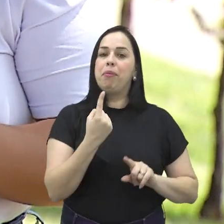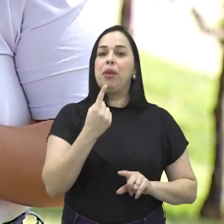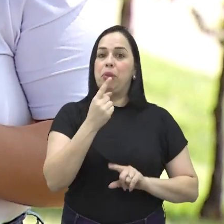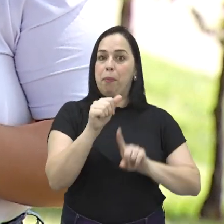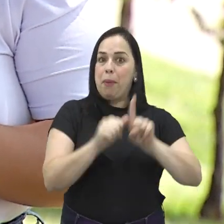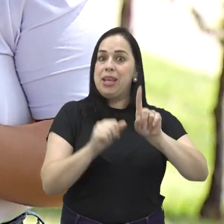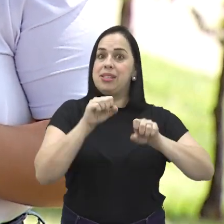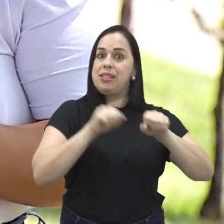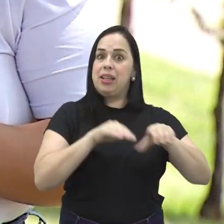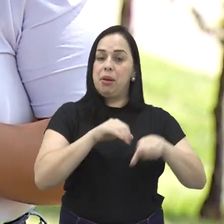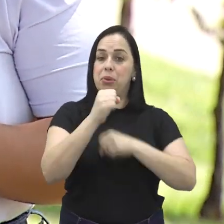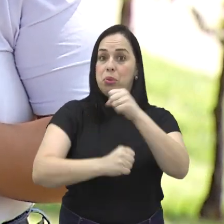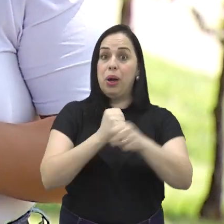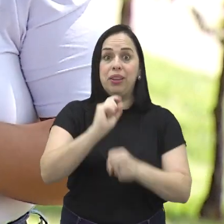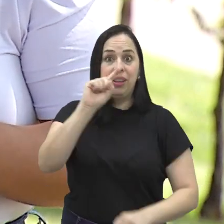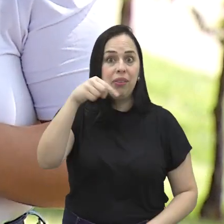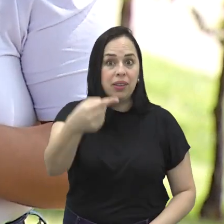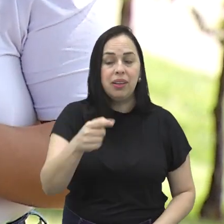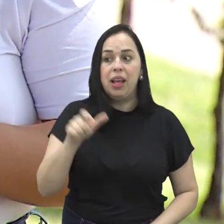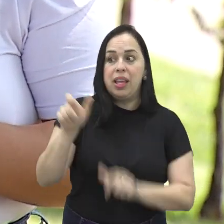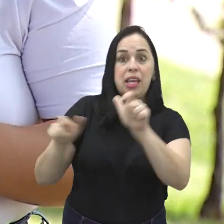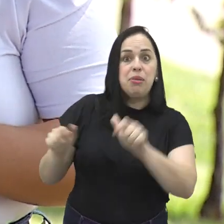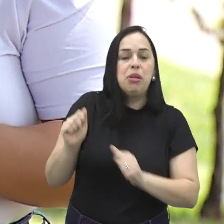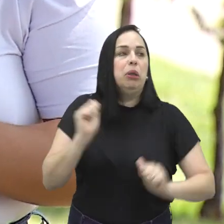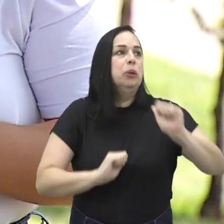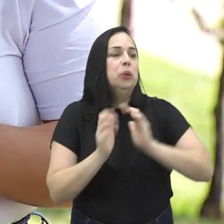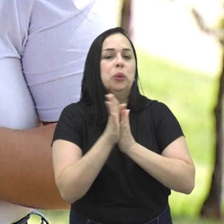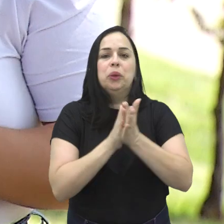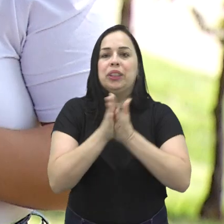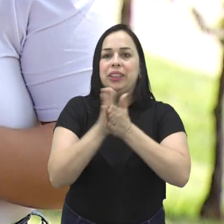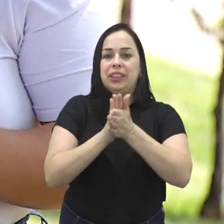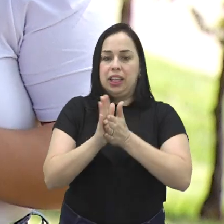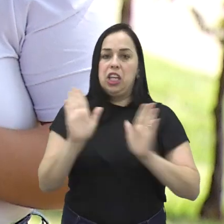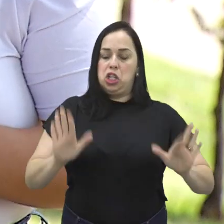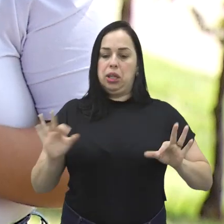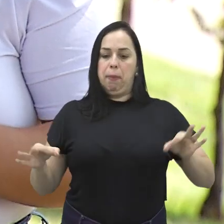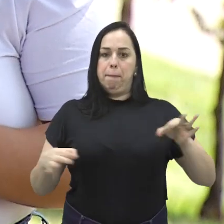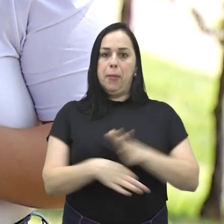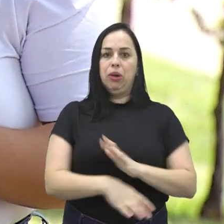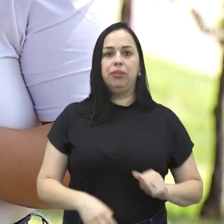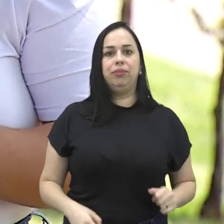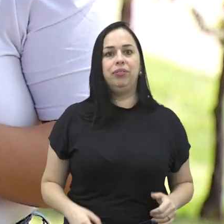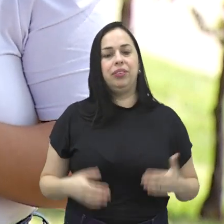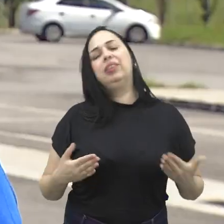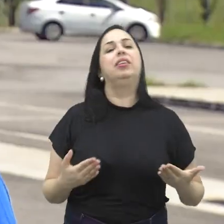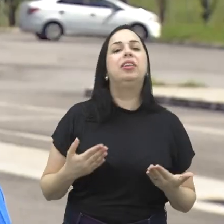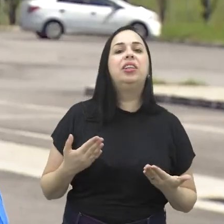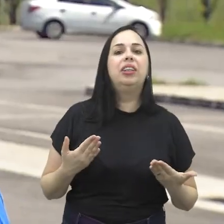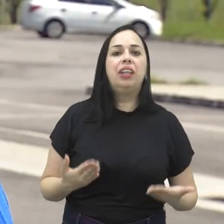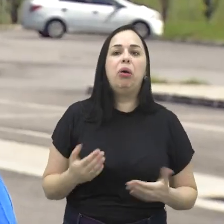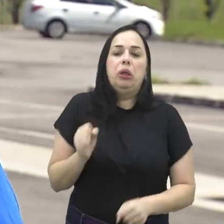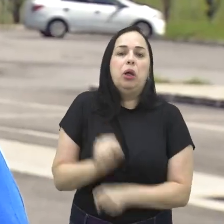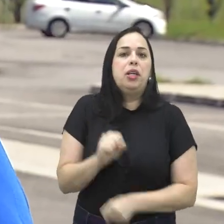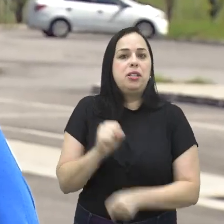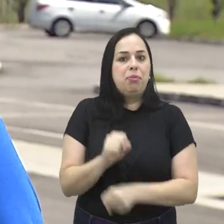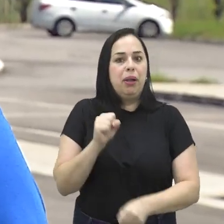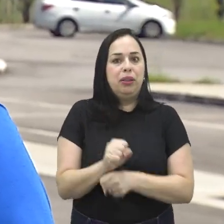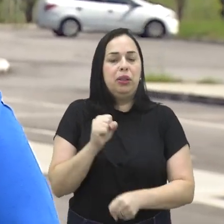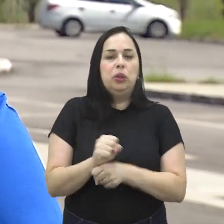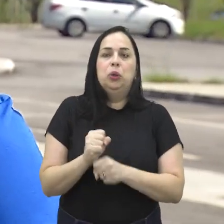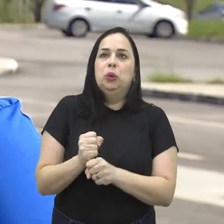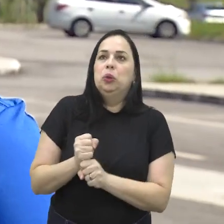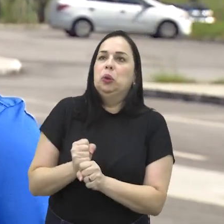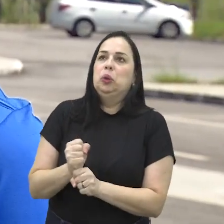de setembro de 2025. Corredores da cidade já estão na expectativa e nos preparativos para a corrida. Bom, essa prova foi